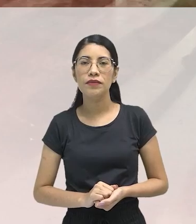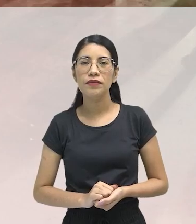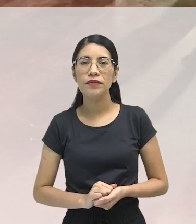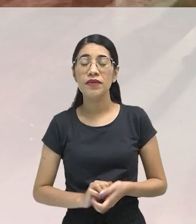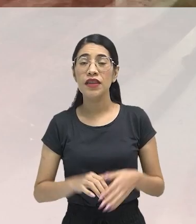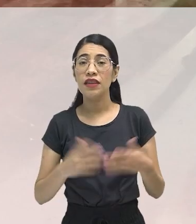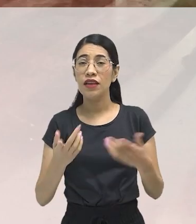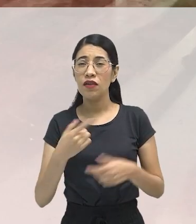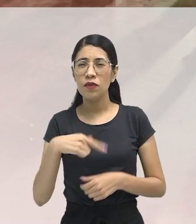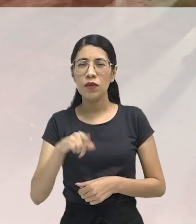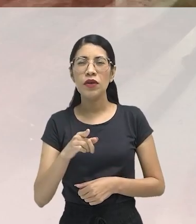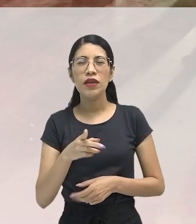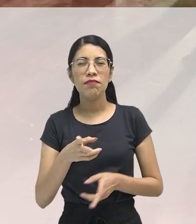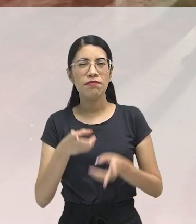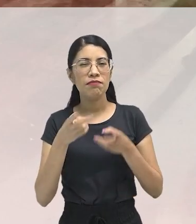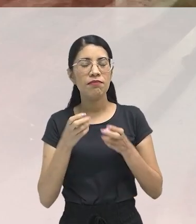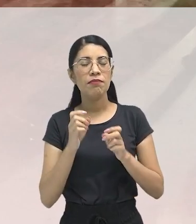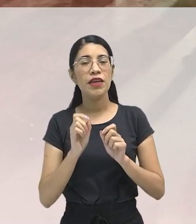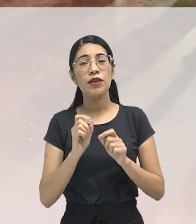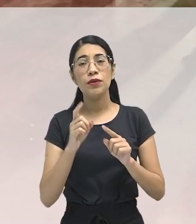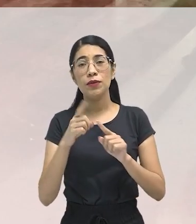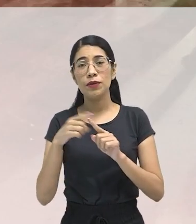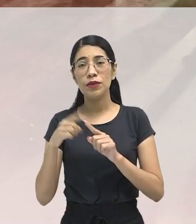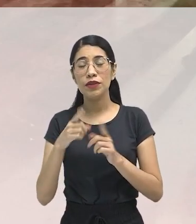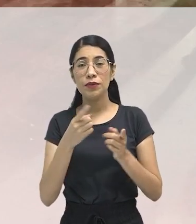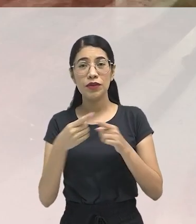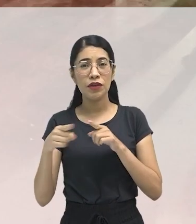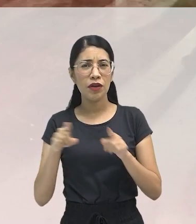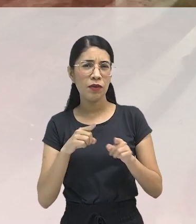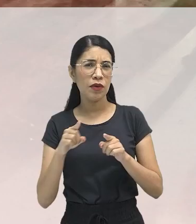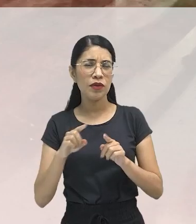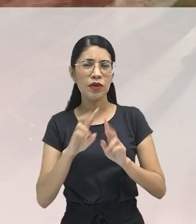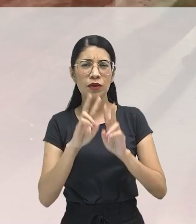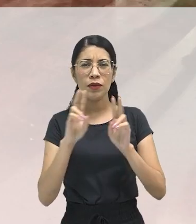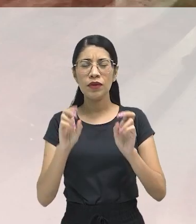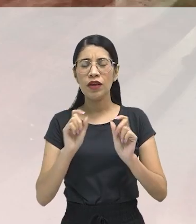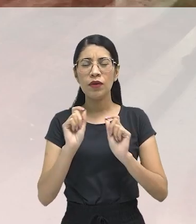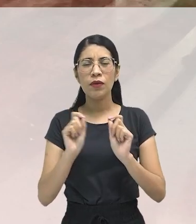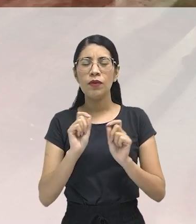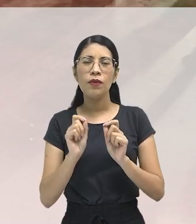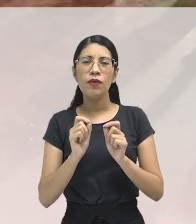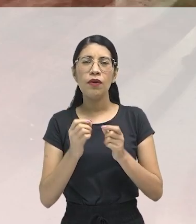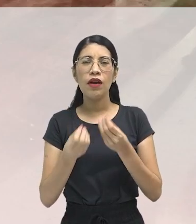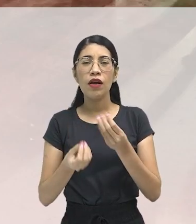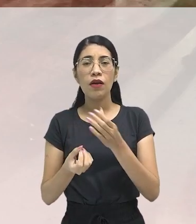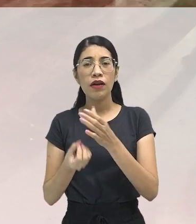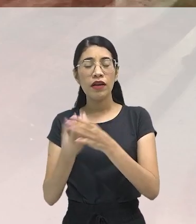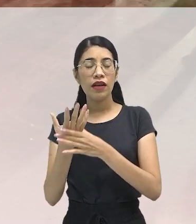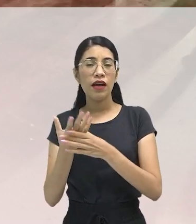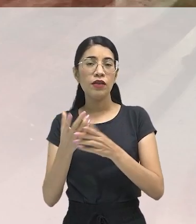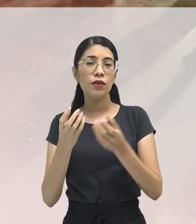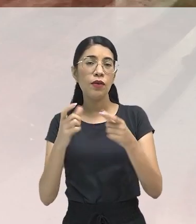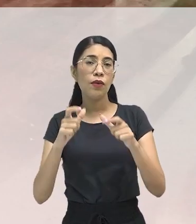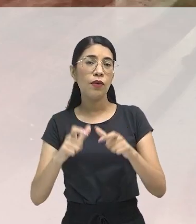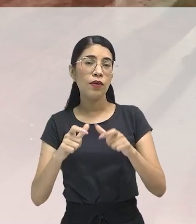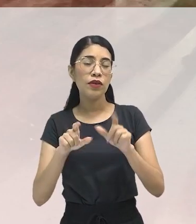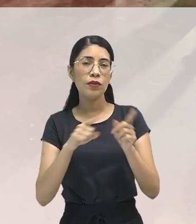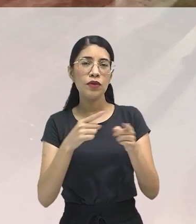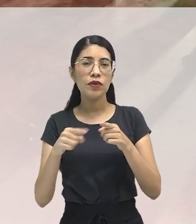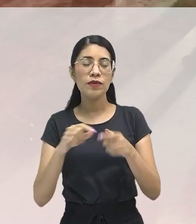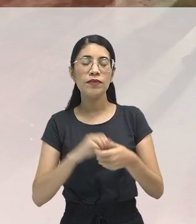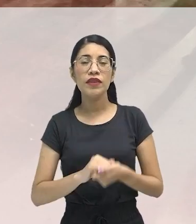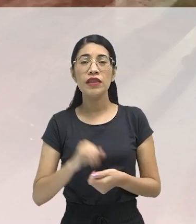E aí, vocês conseguem reconhecer da onde vem essa música? Quem